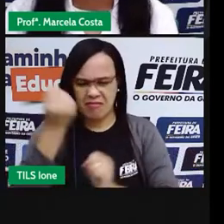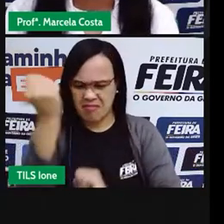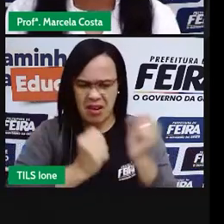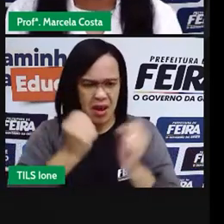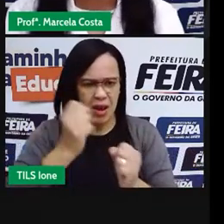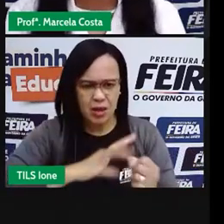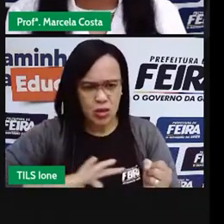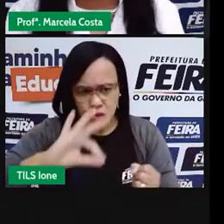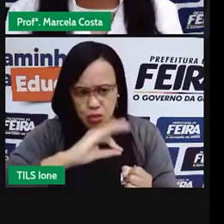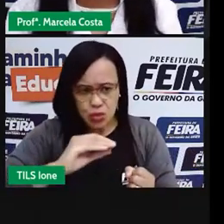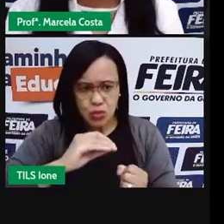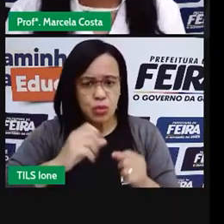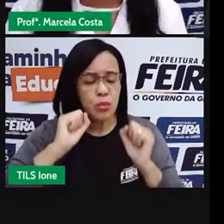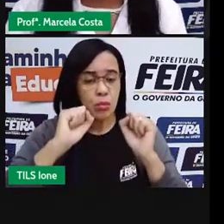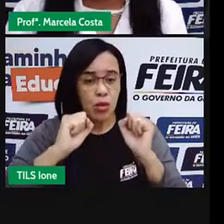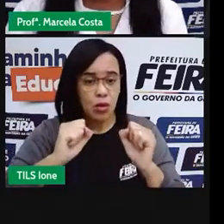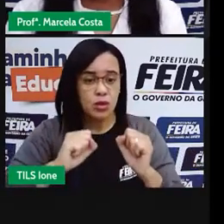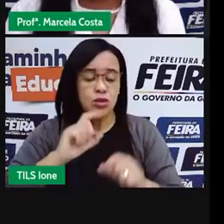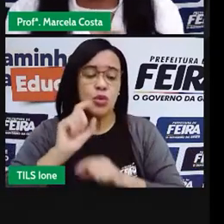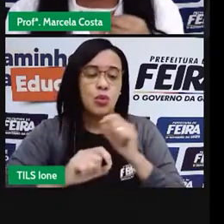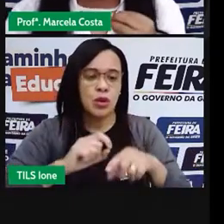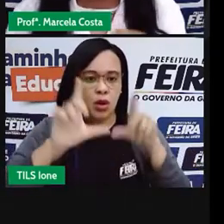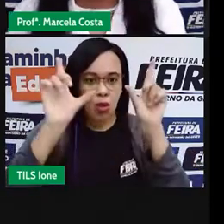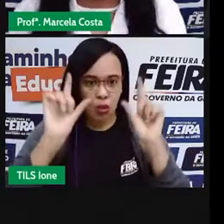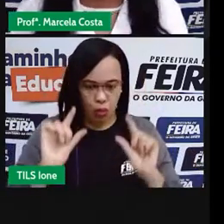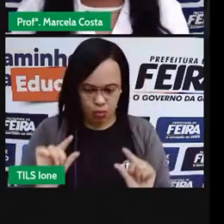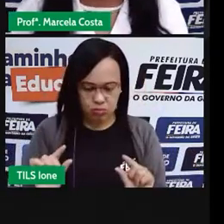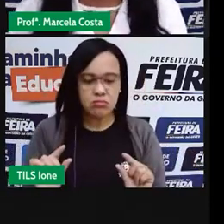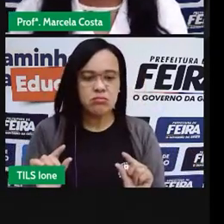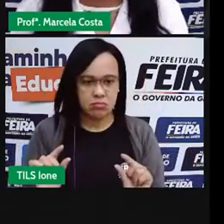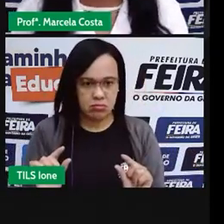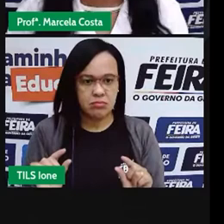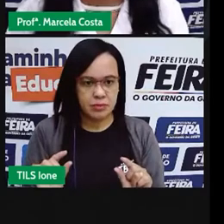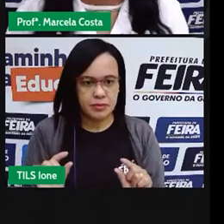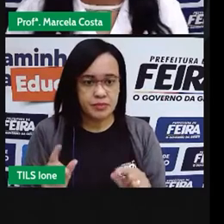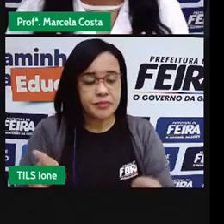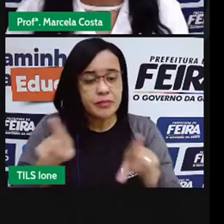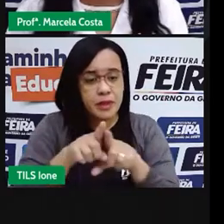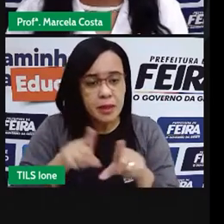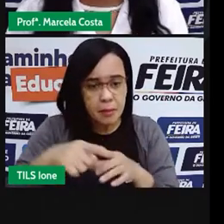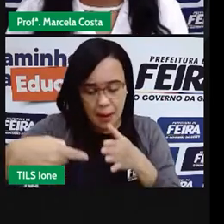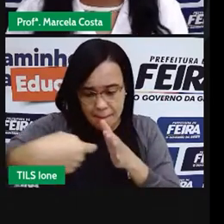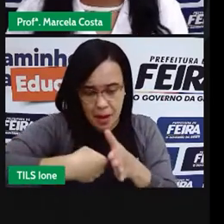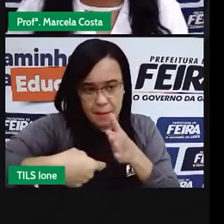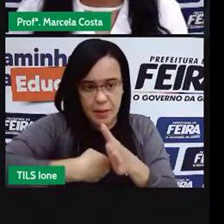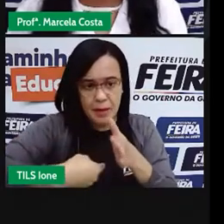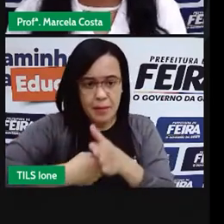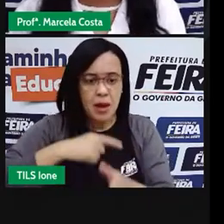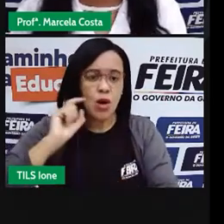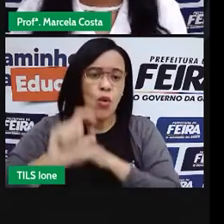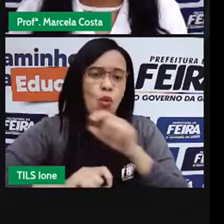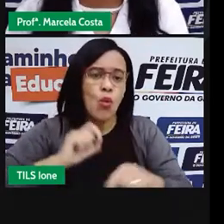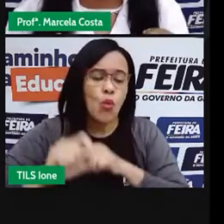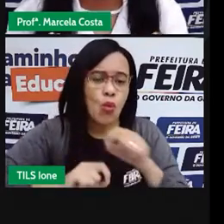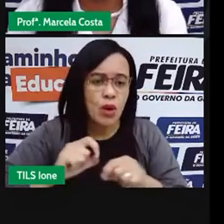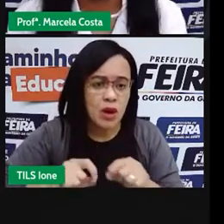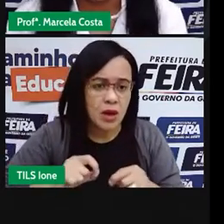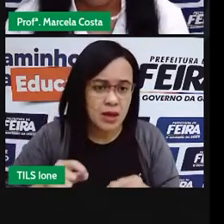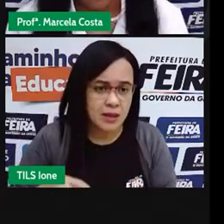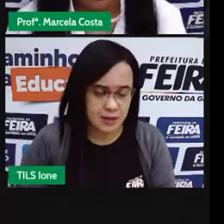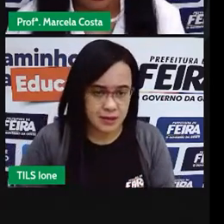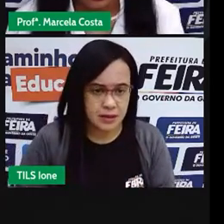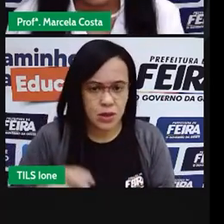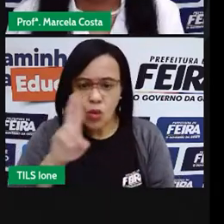também pode se perguntar por que, ao invés de, quando você precisar de um produto novo, ao invés de comprar